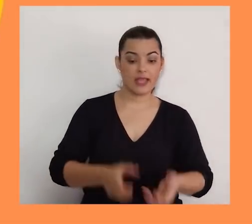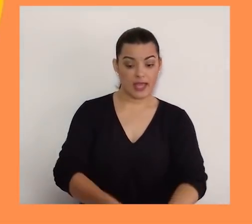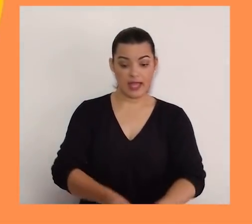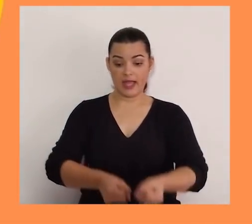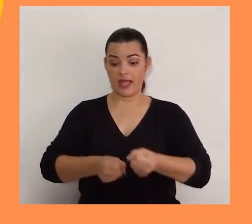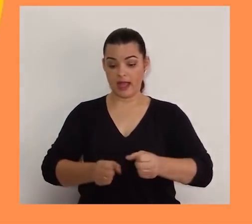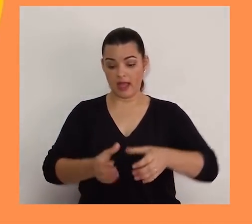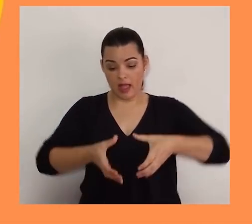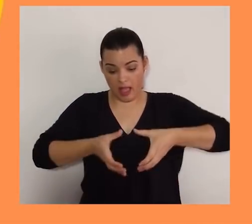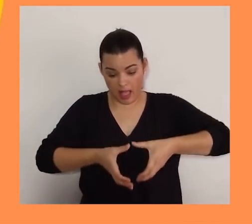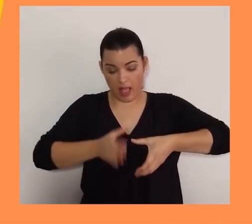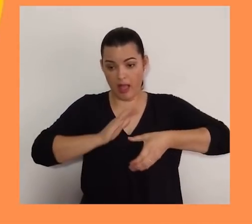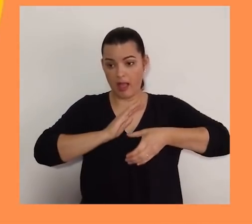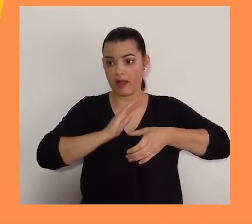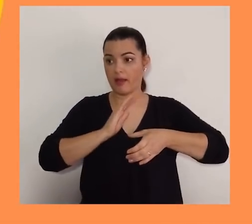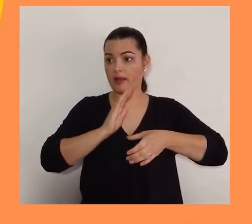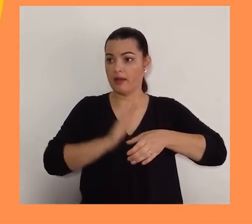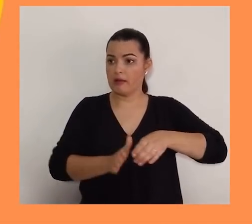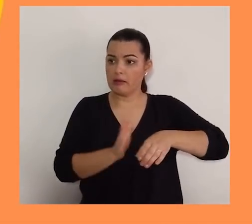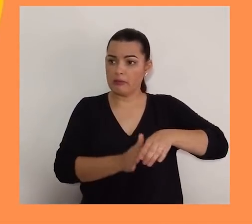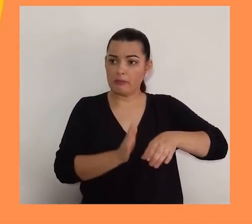conseguir? Sim.